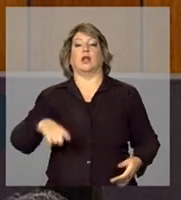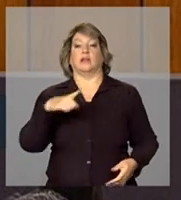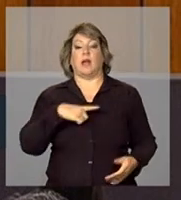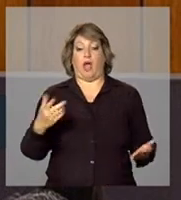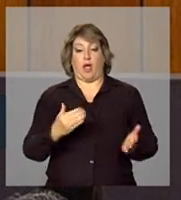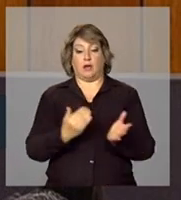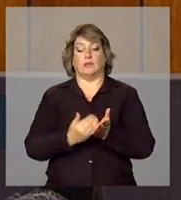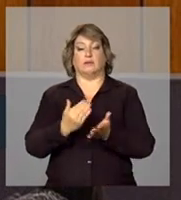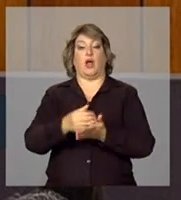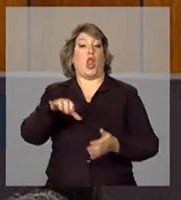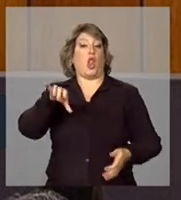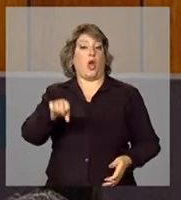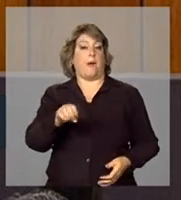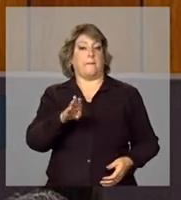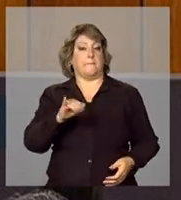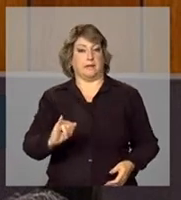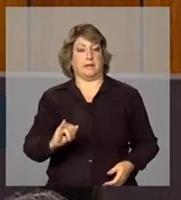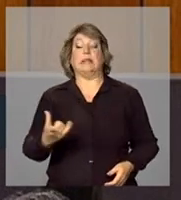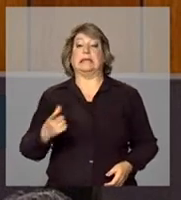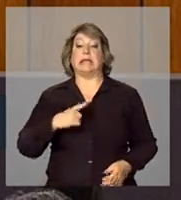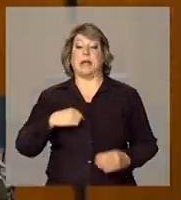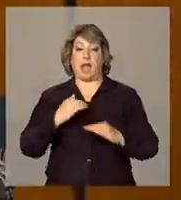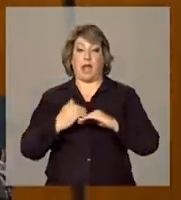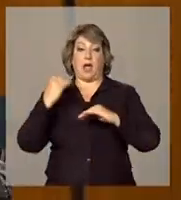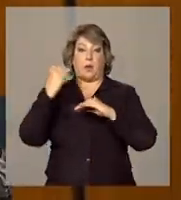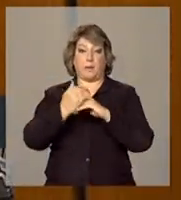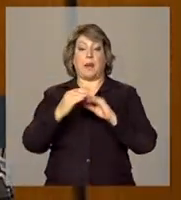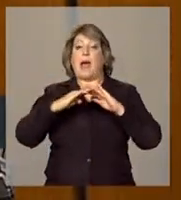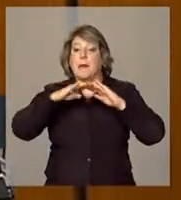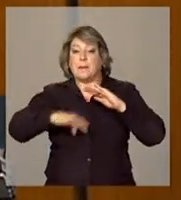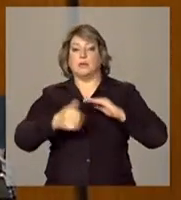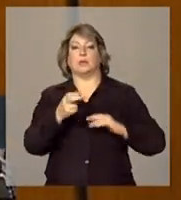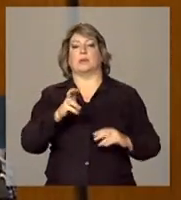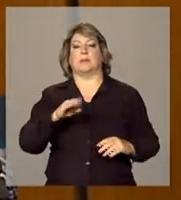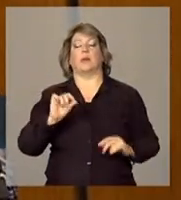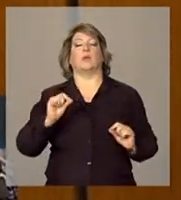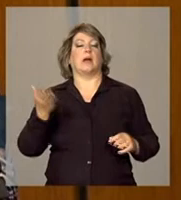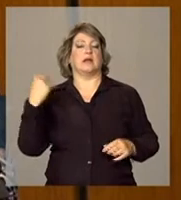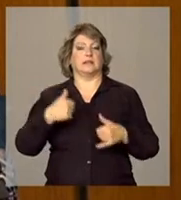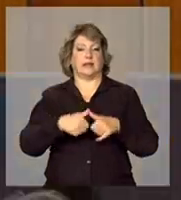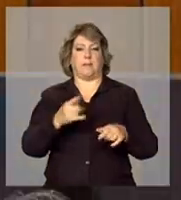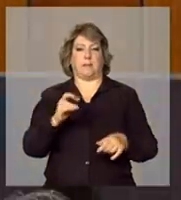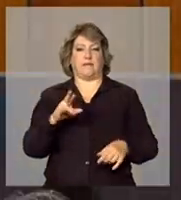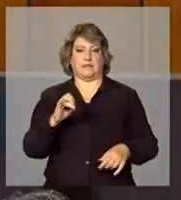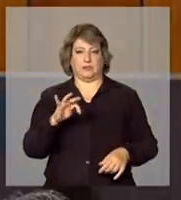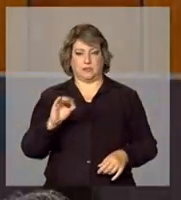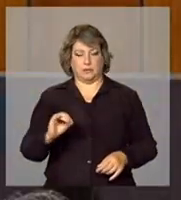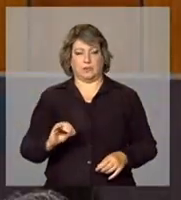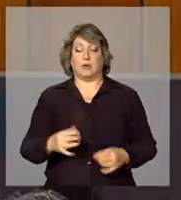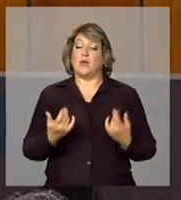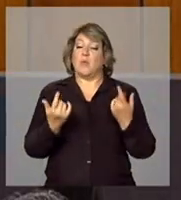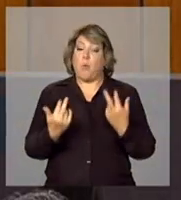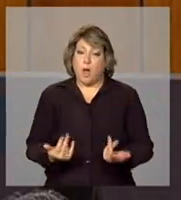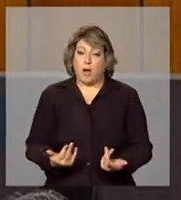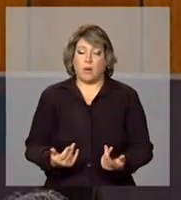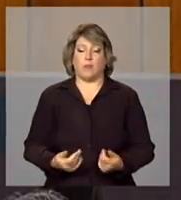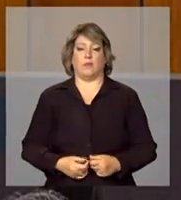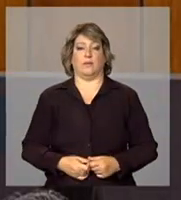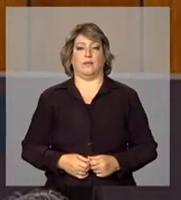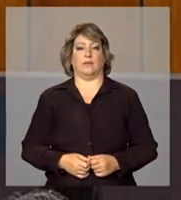revisando para nove então aumento porém abaixo dos 15 milhões que tá brigada aqui da mesma maneira para os